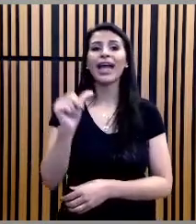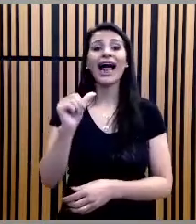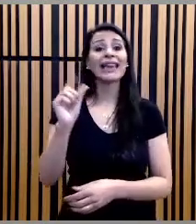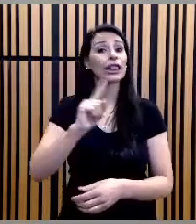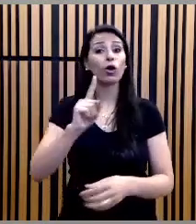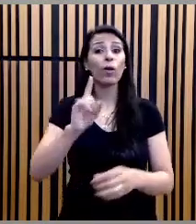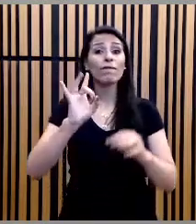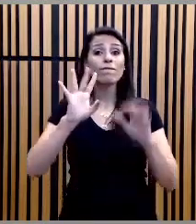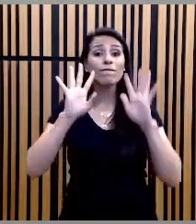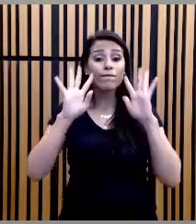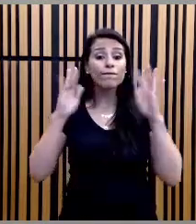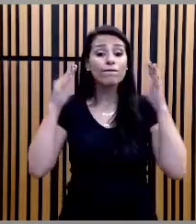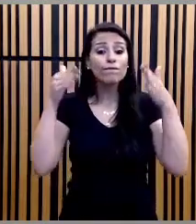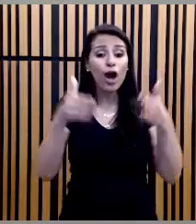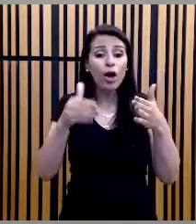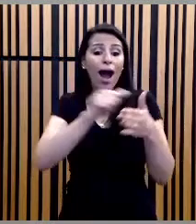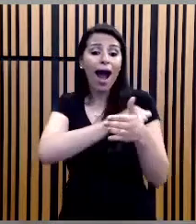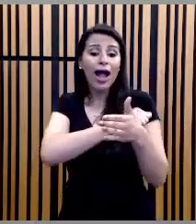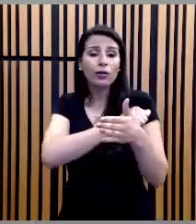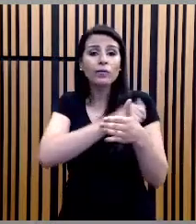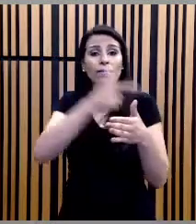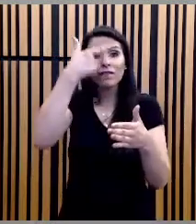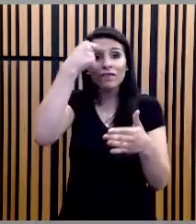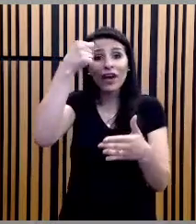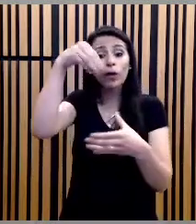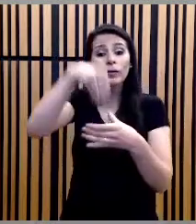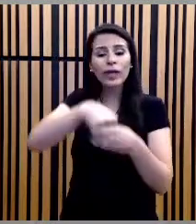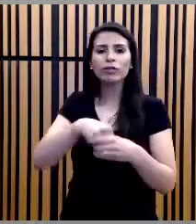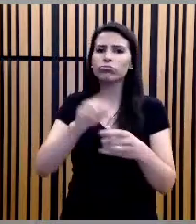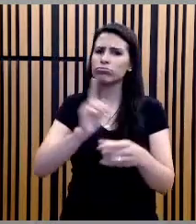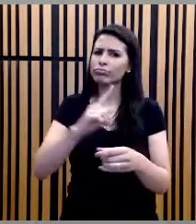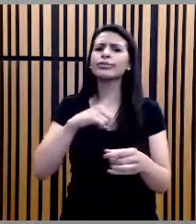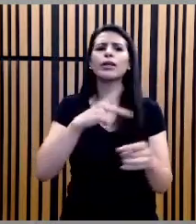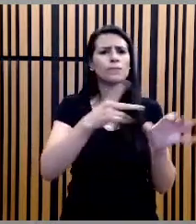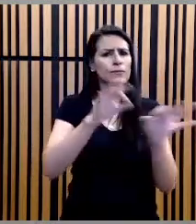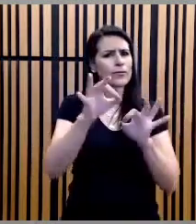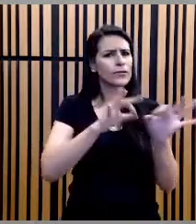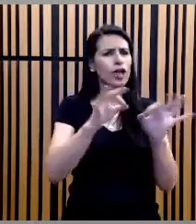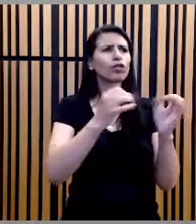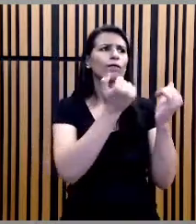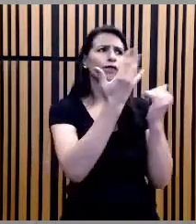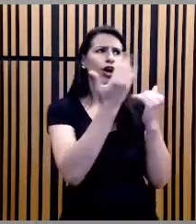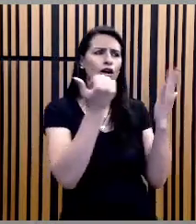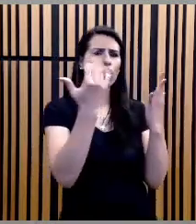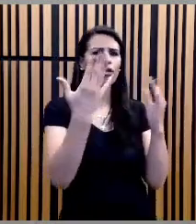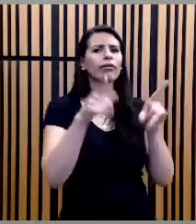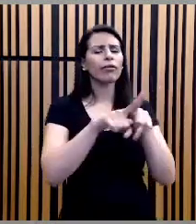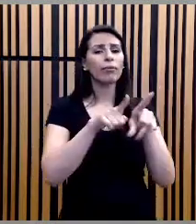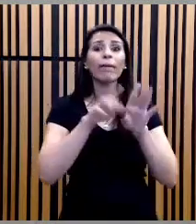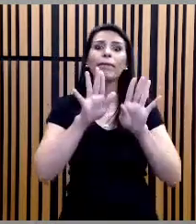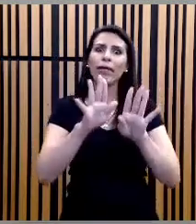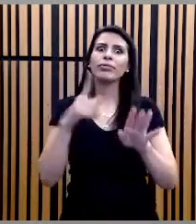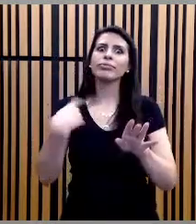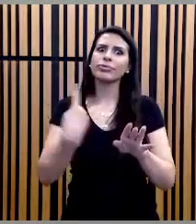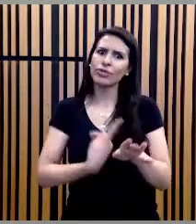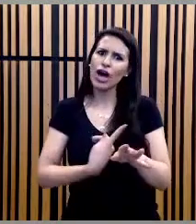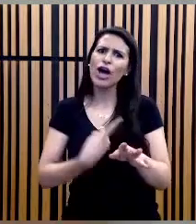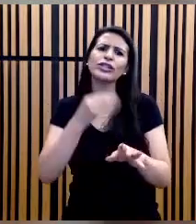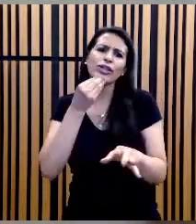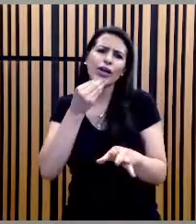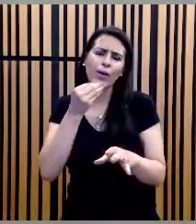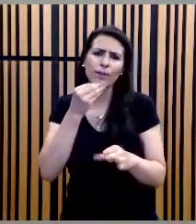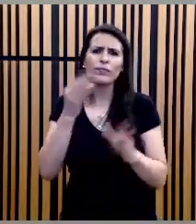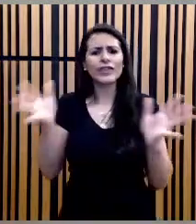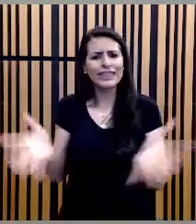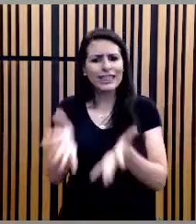alunos da universidade. Então, a gente tem projetos de outros lugares também. Mas a gente fomenta muito quem está ali dentro,